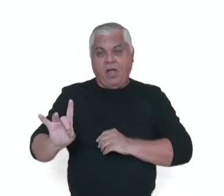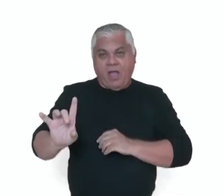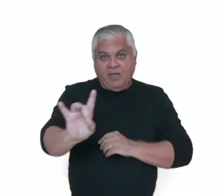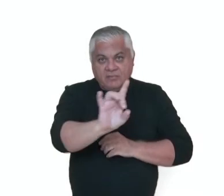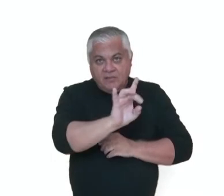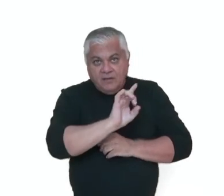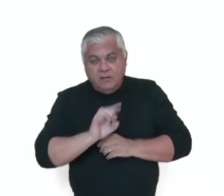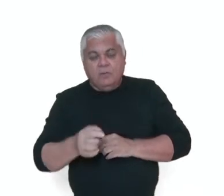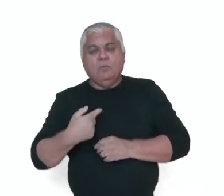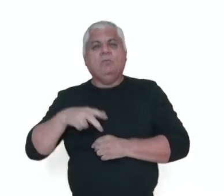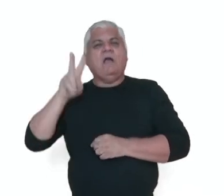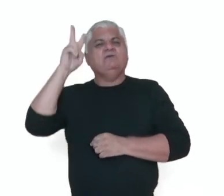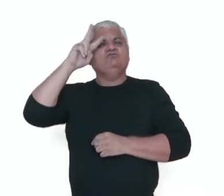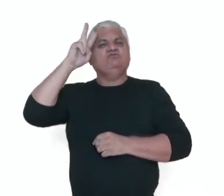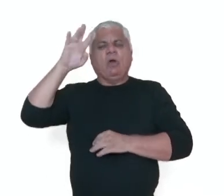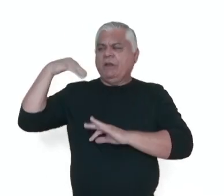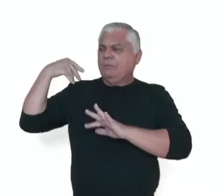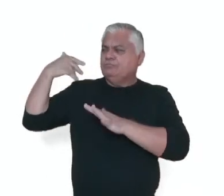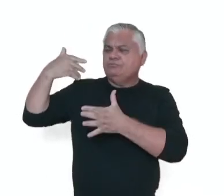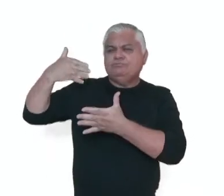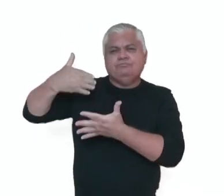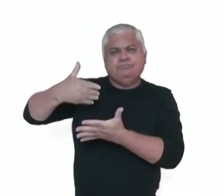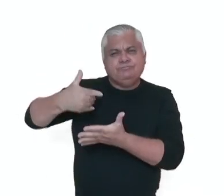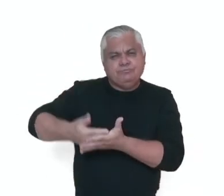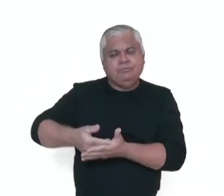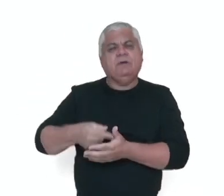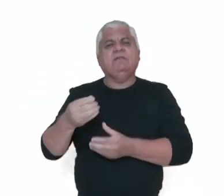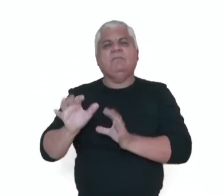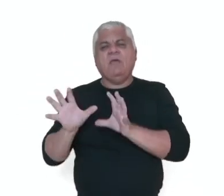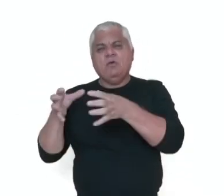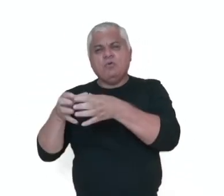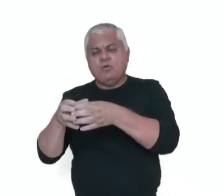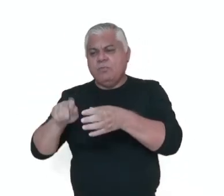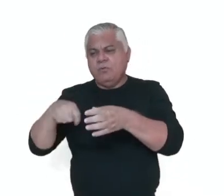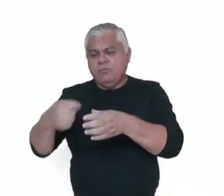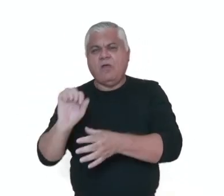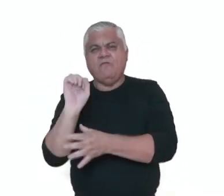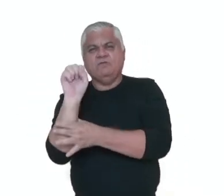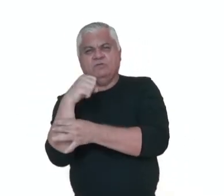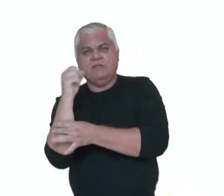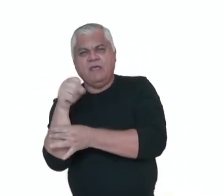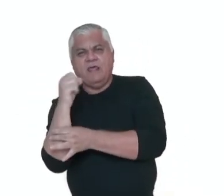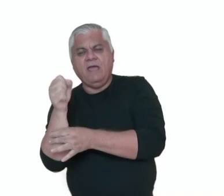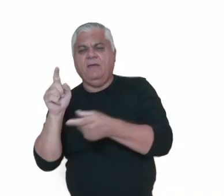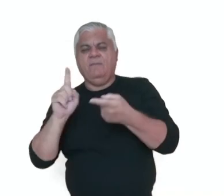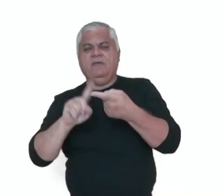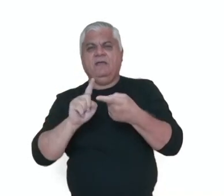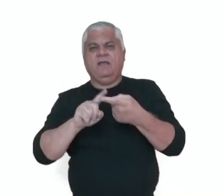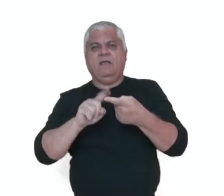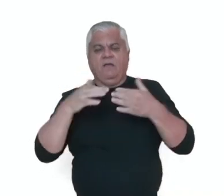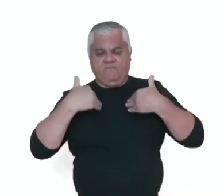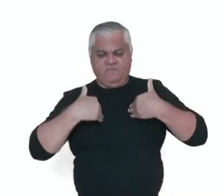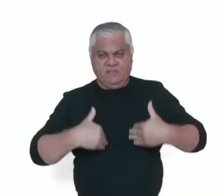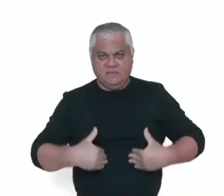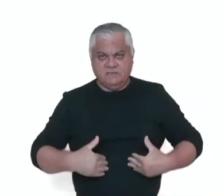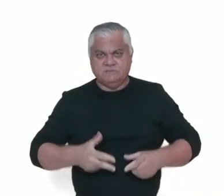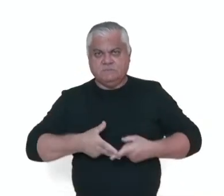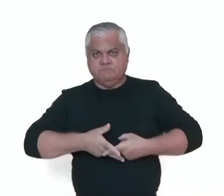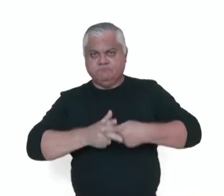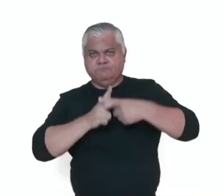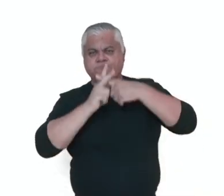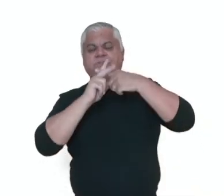em processo histórico, a classificação das ginásticas, ginásticas fisioterápicas, ginástica de condicionamento